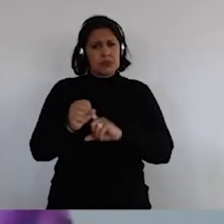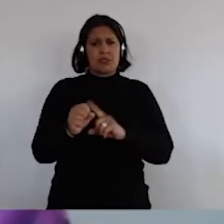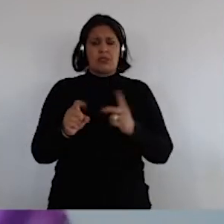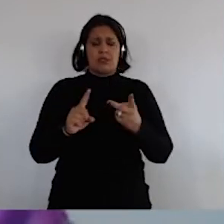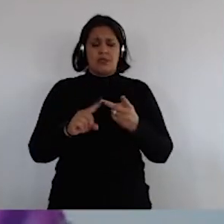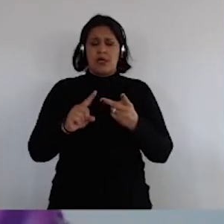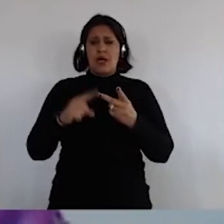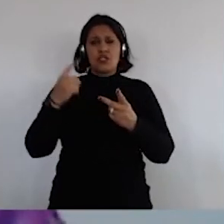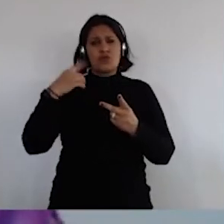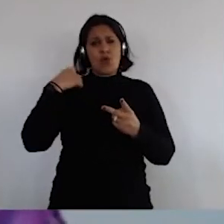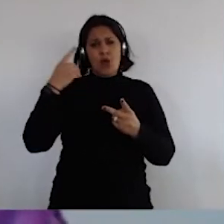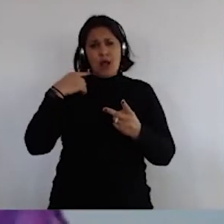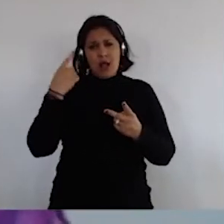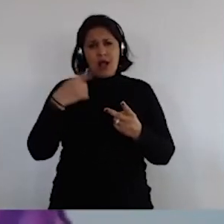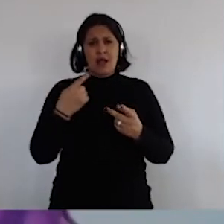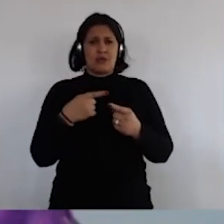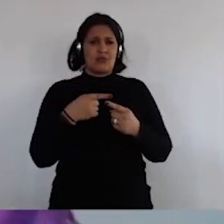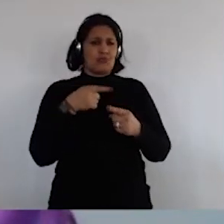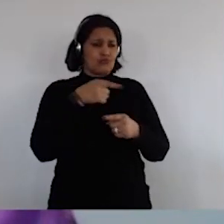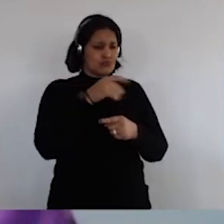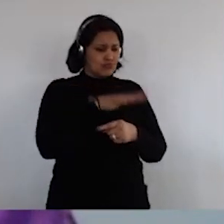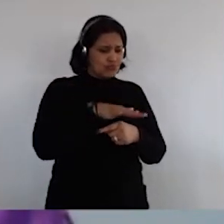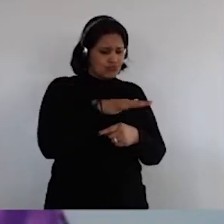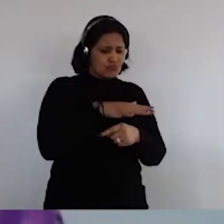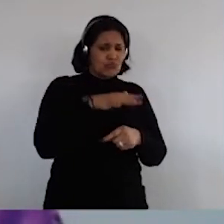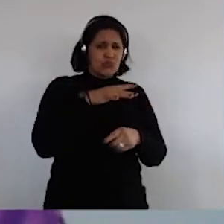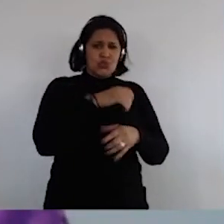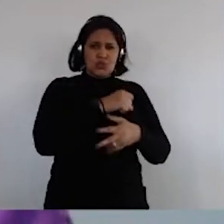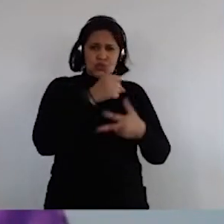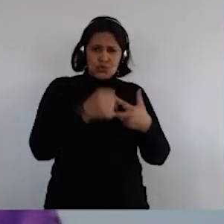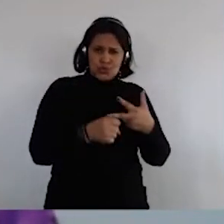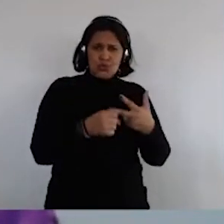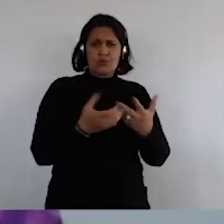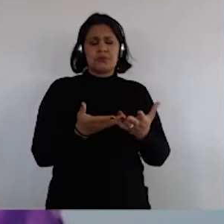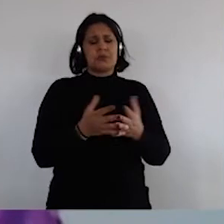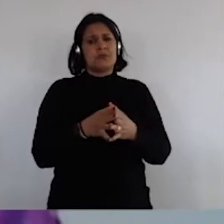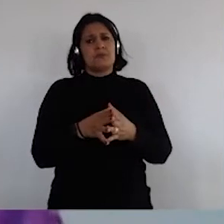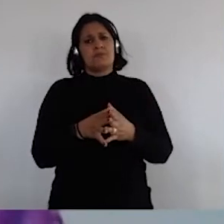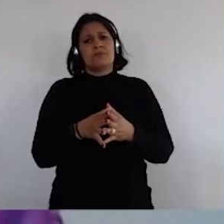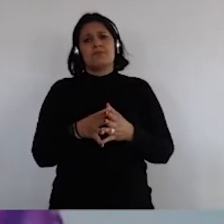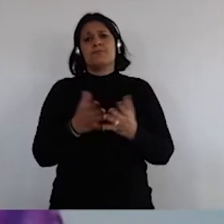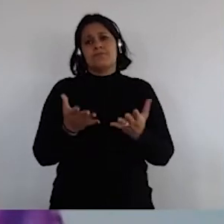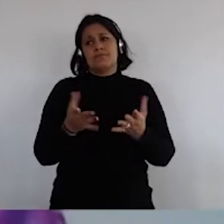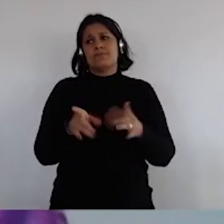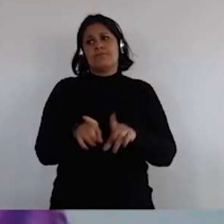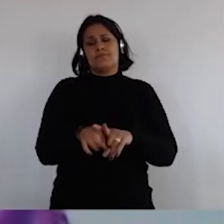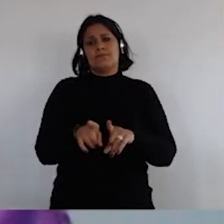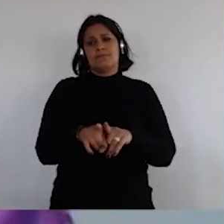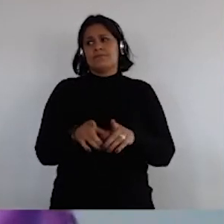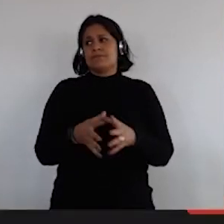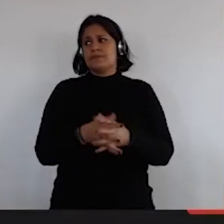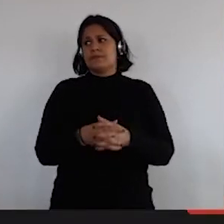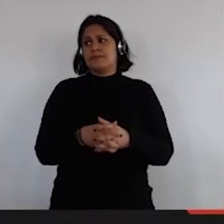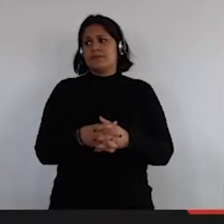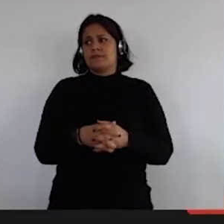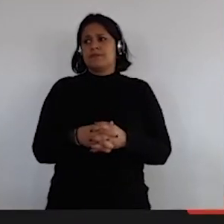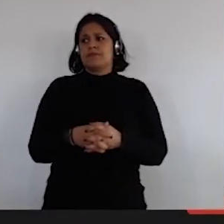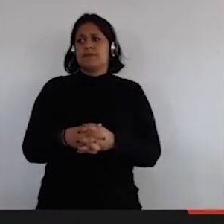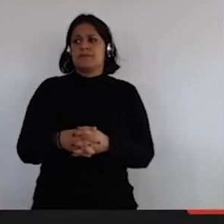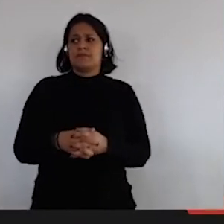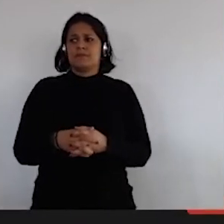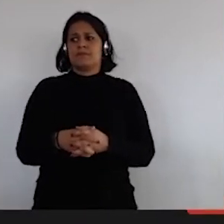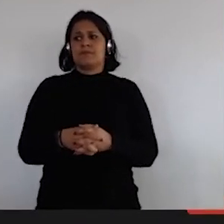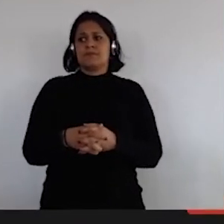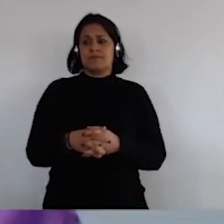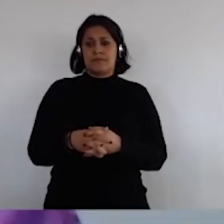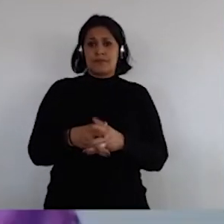poder judiciário, também jamais será diferente. Encaminhando aqui para